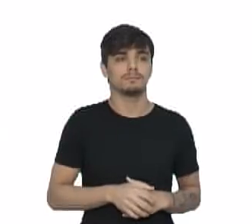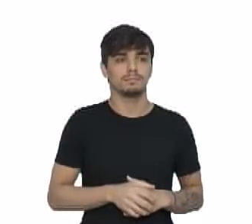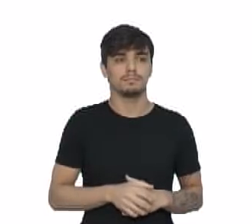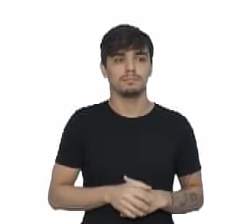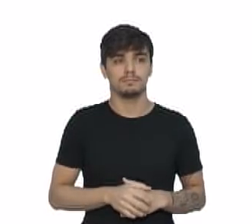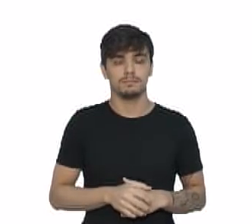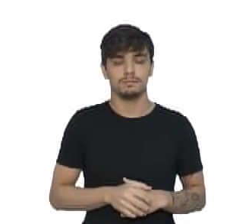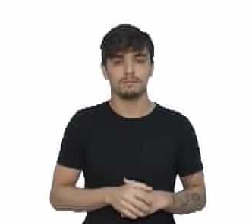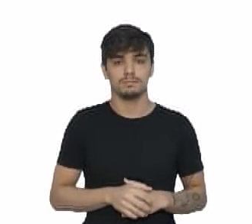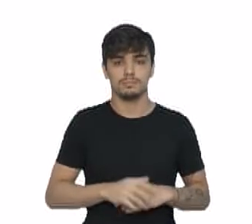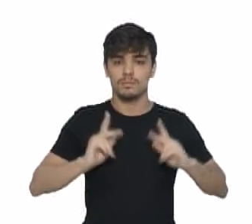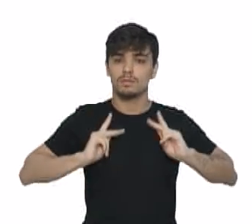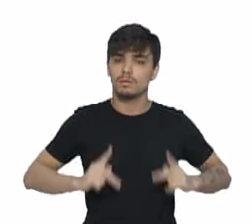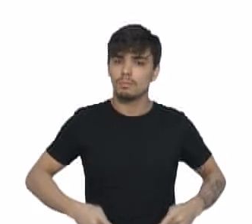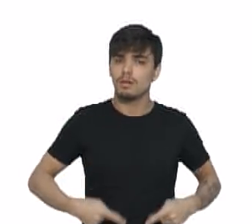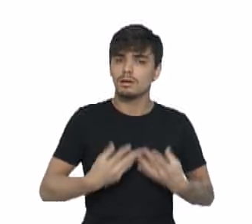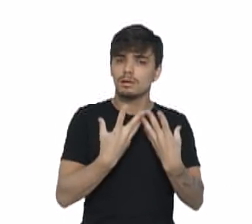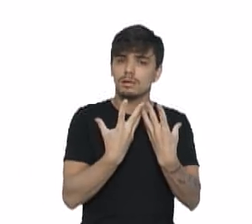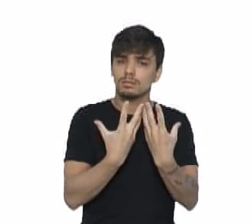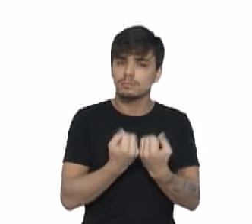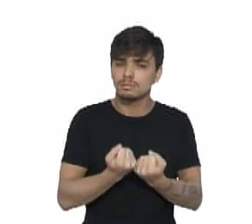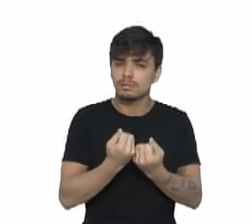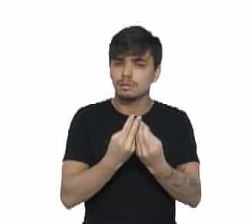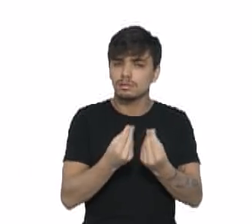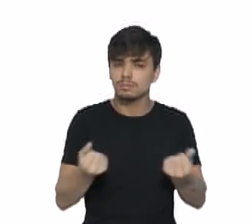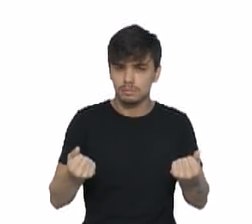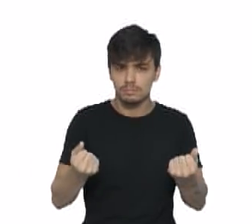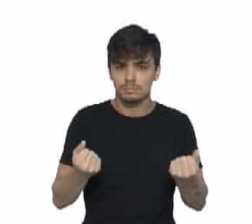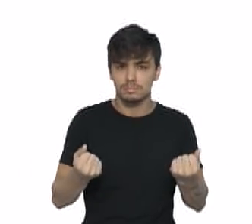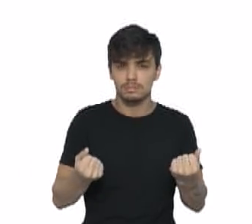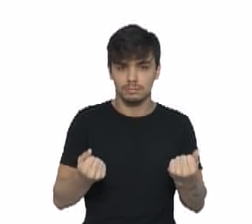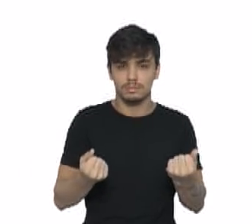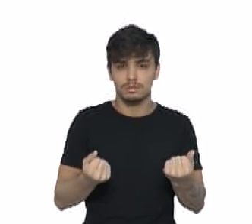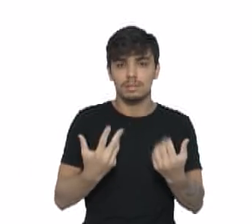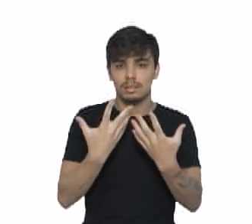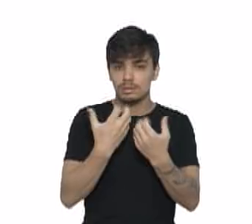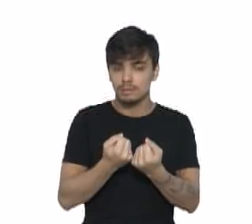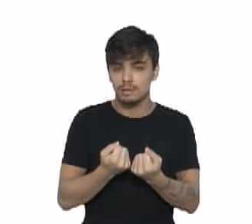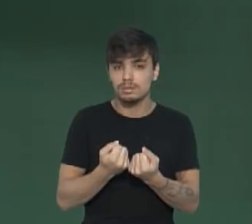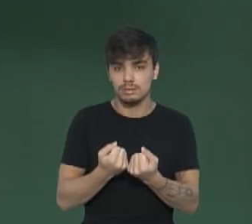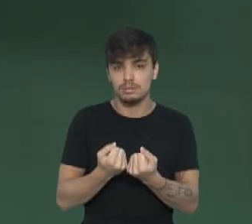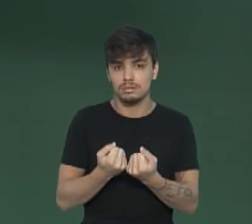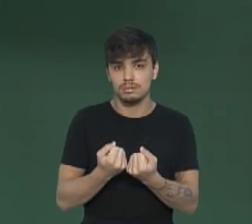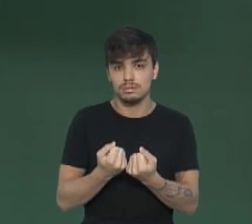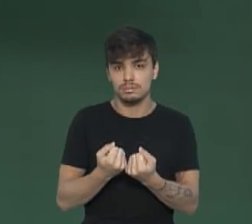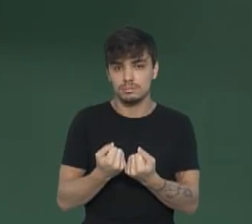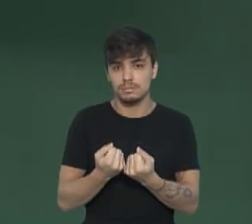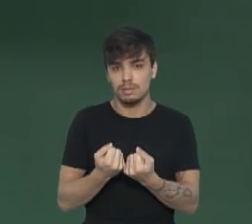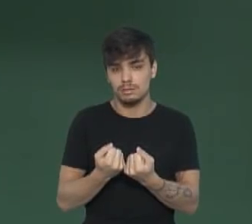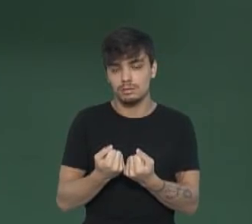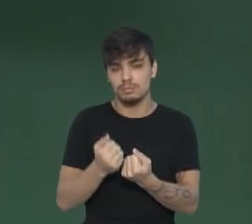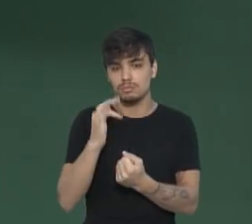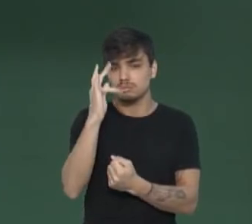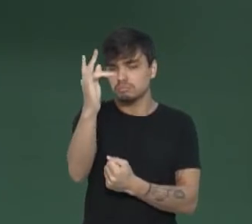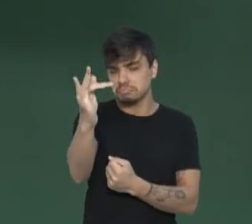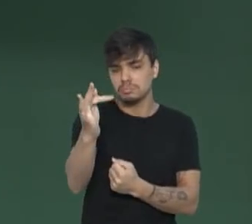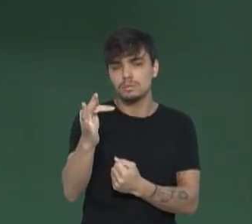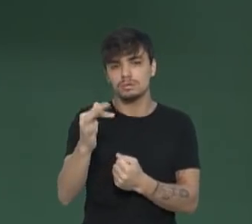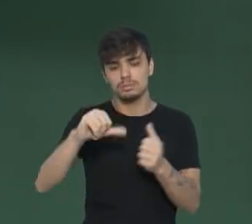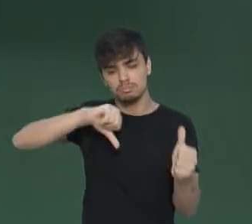ser humano se supera, se assume, aceita o devir, ou seja, o eterno vir a ser do mundo, a